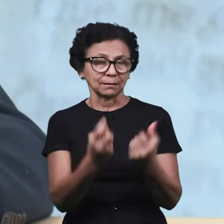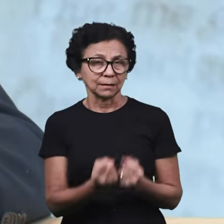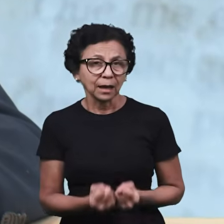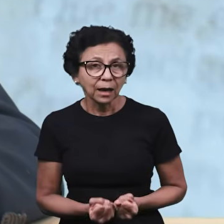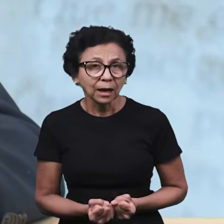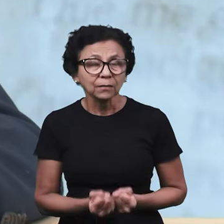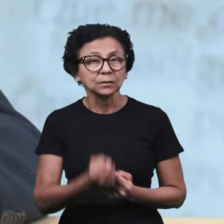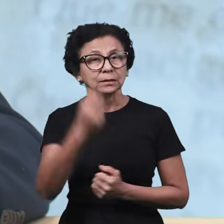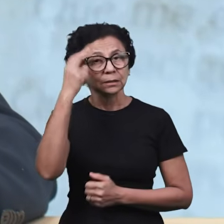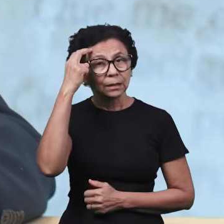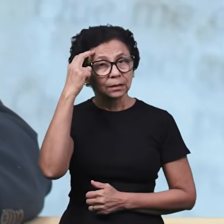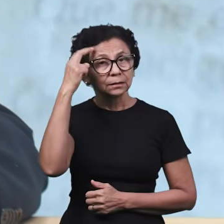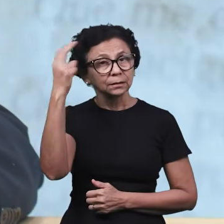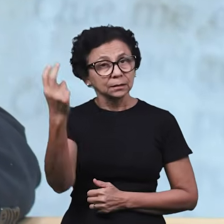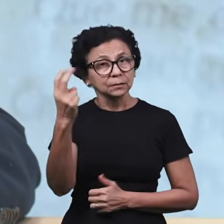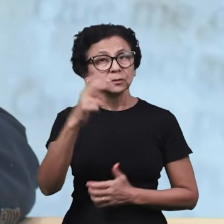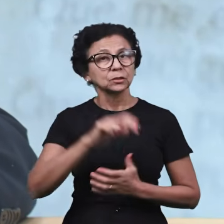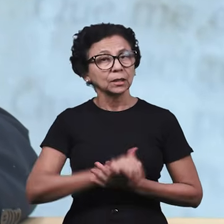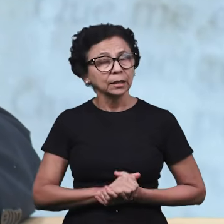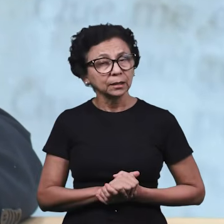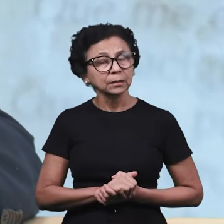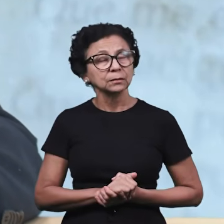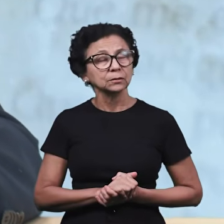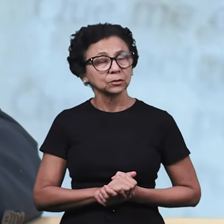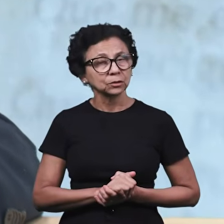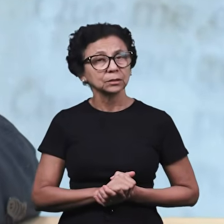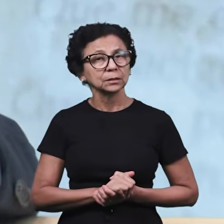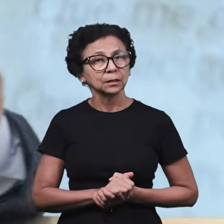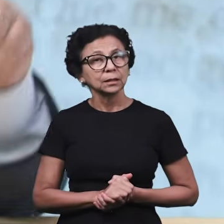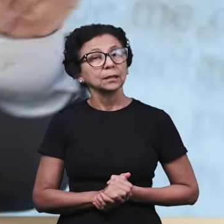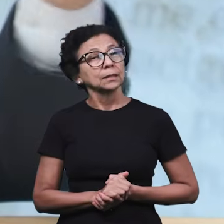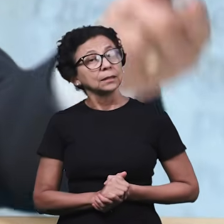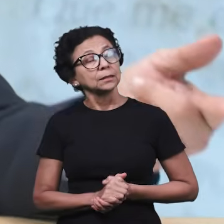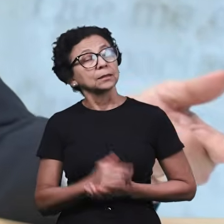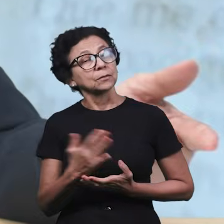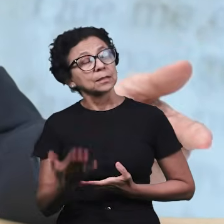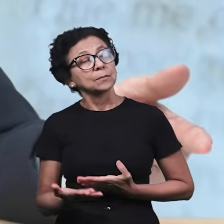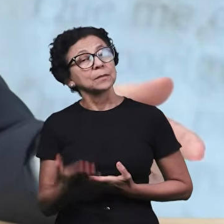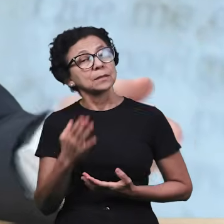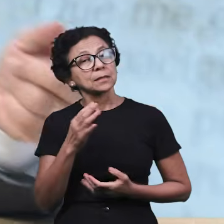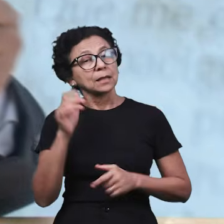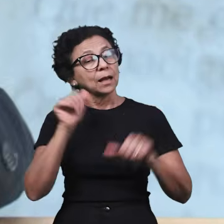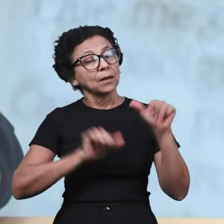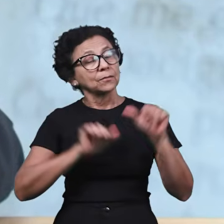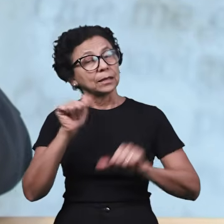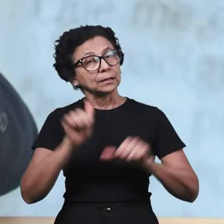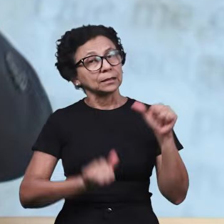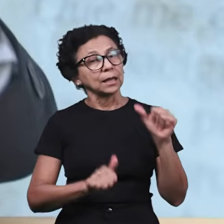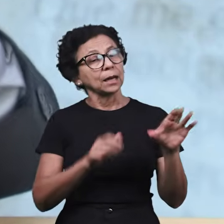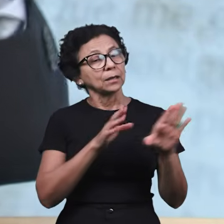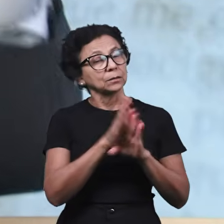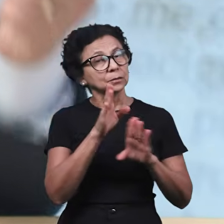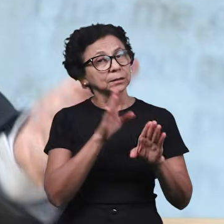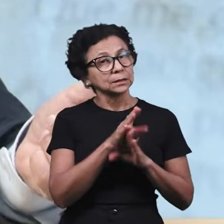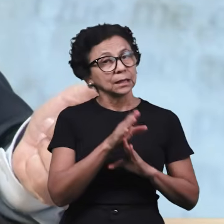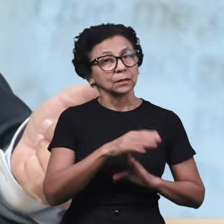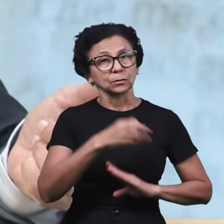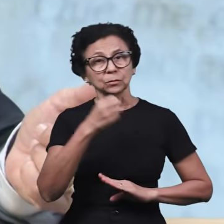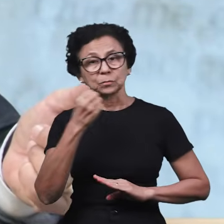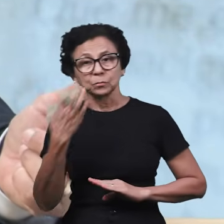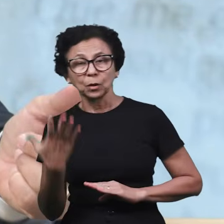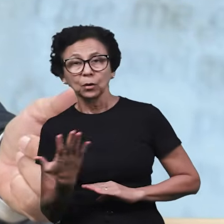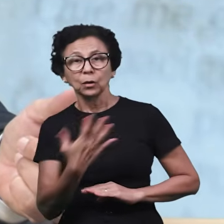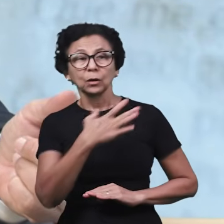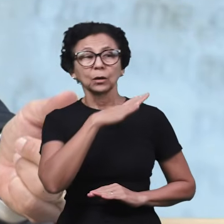de adquirir sábios conselhos, é porque também existem conselhos que não são sábios. Também existem conselhos que são